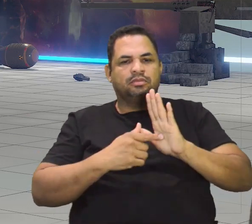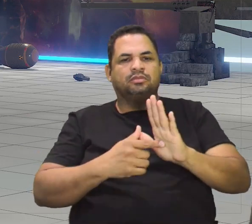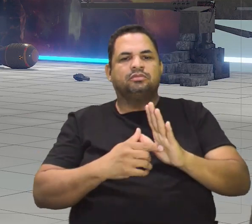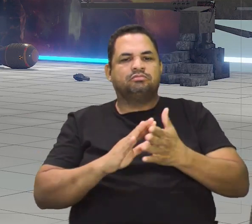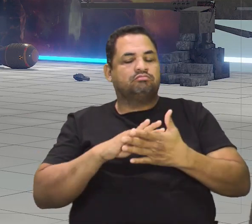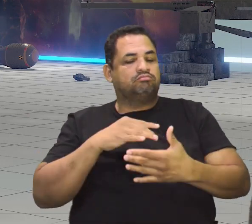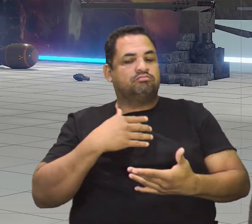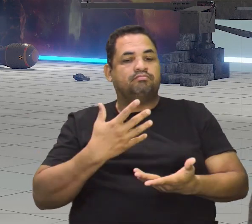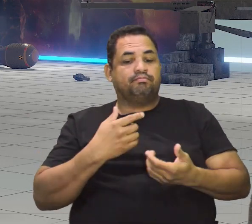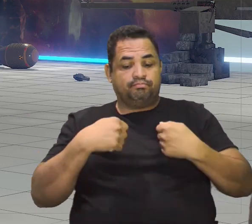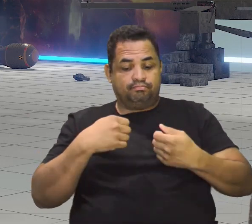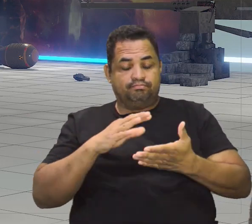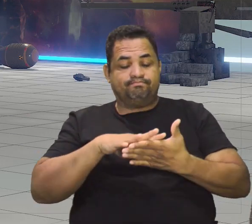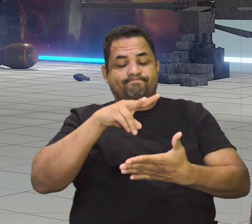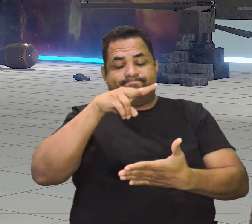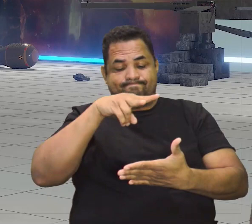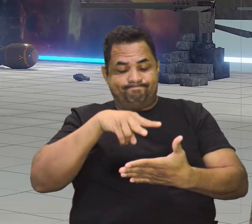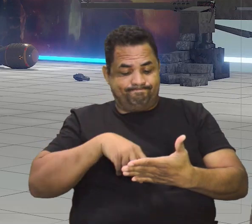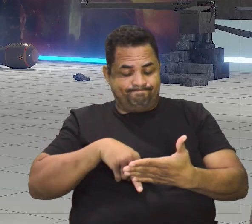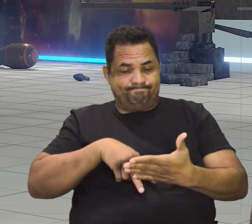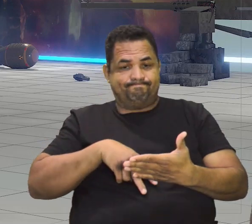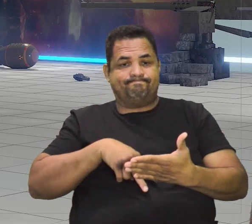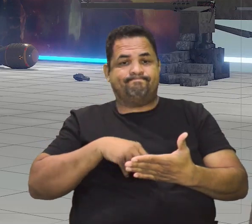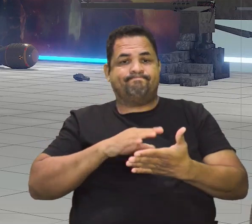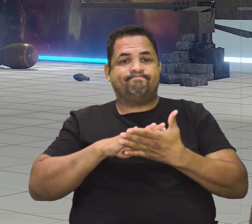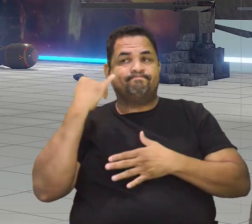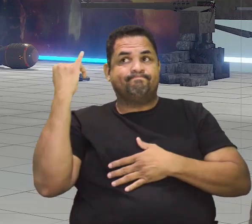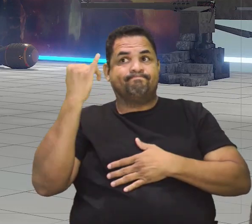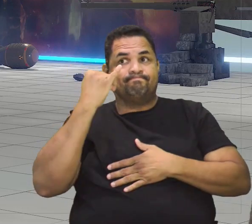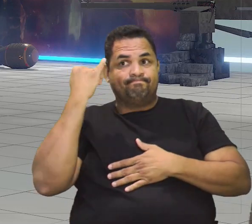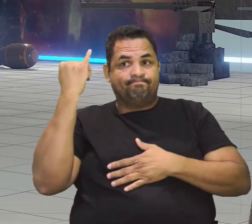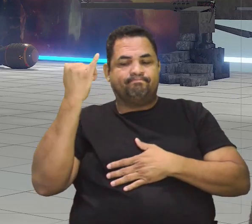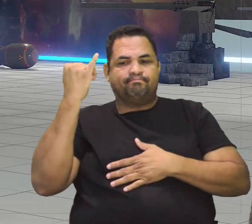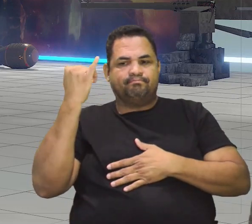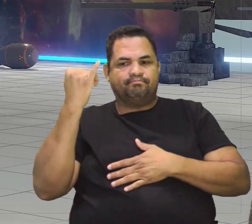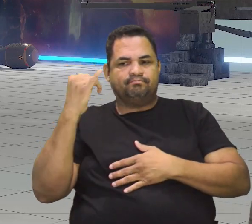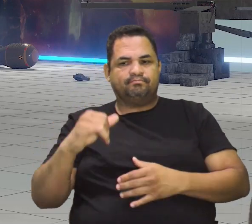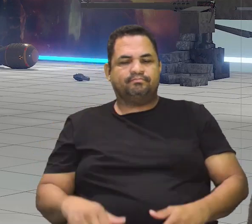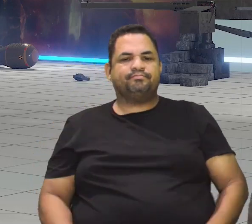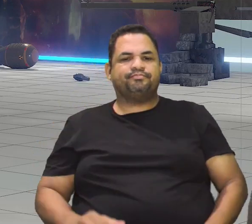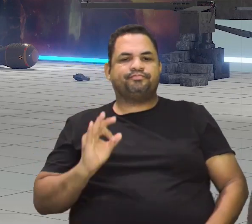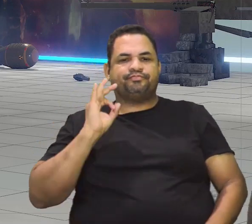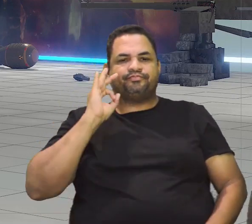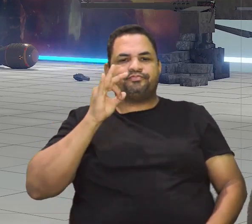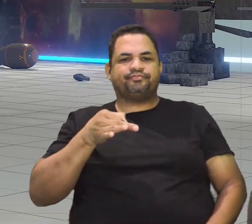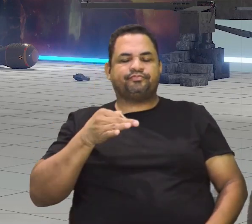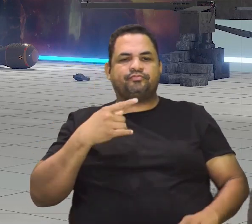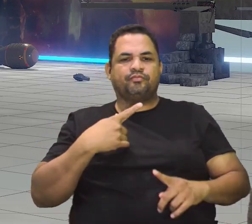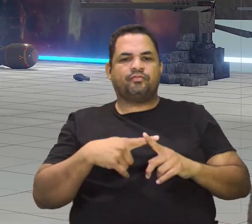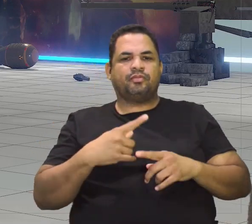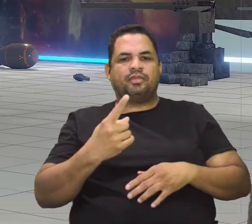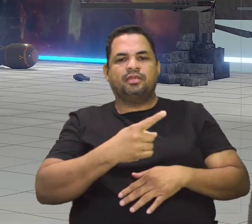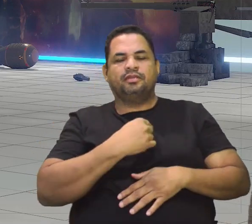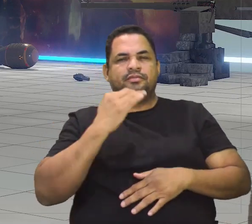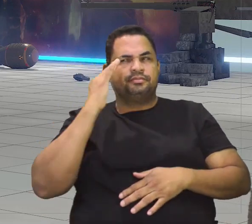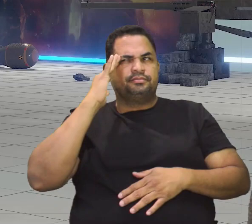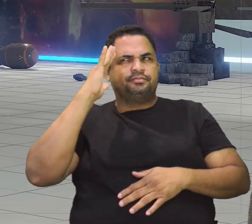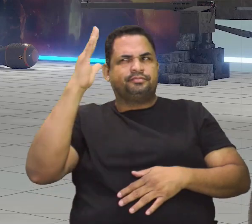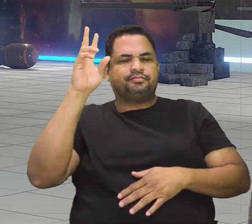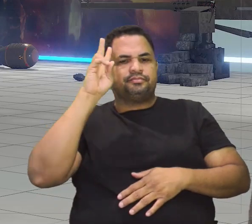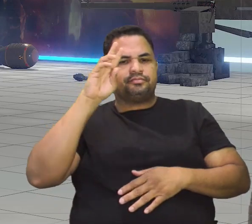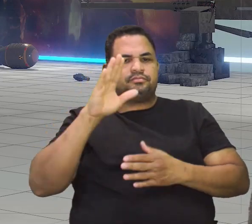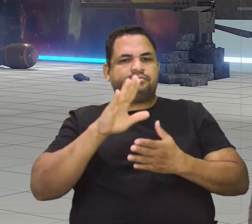de ler esse texto complementar, hein? É importantíssimo, tá certo? Porque nós estamos na nossa aventura na história, na tela